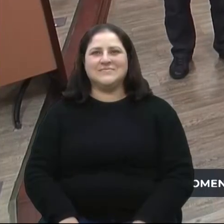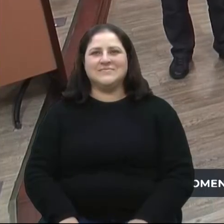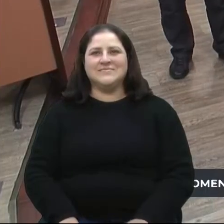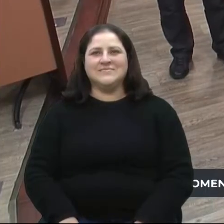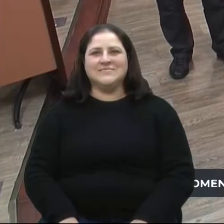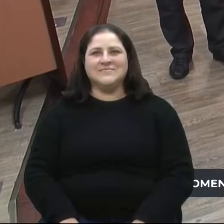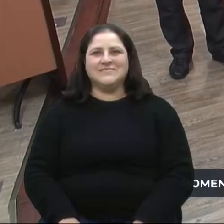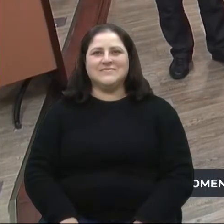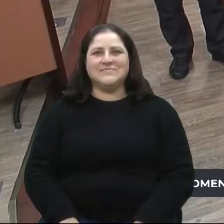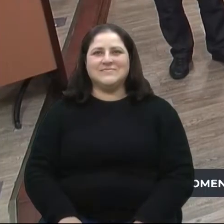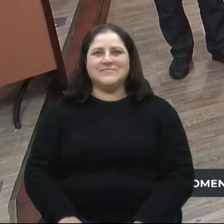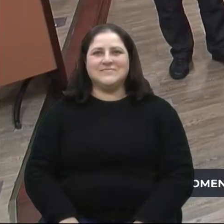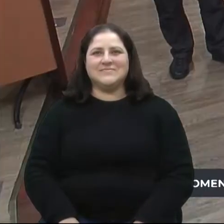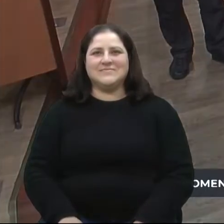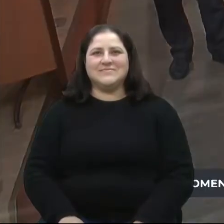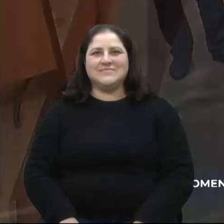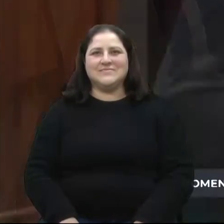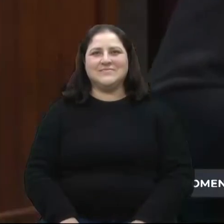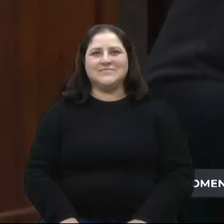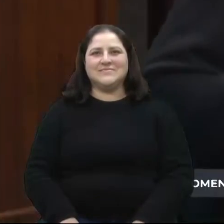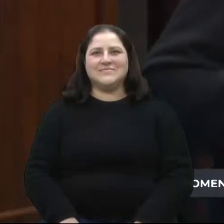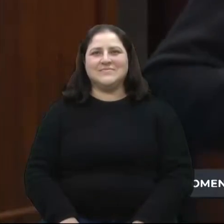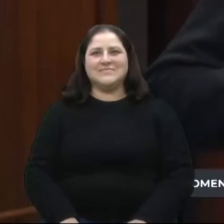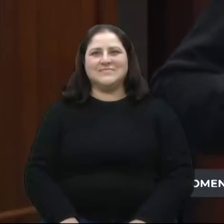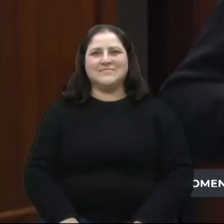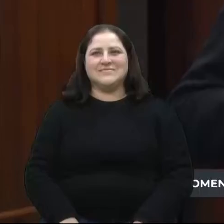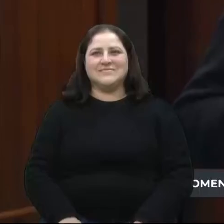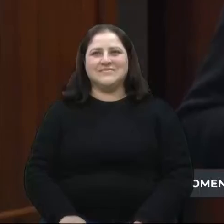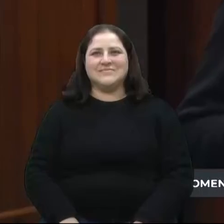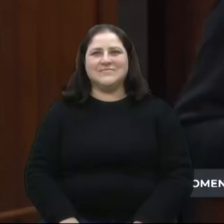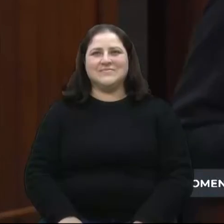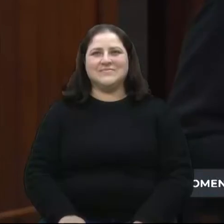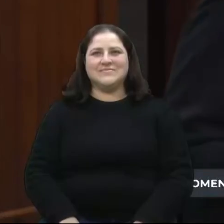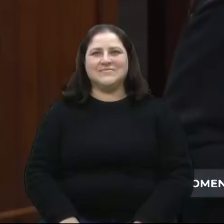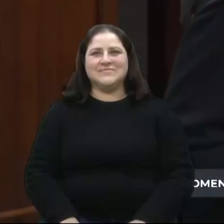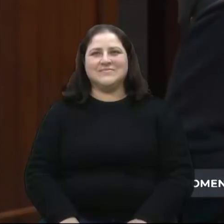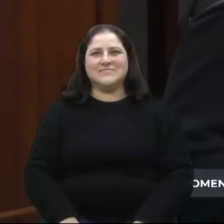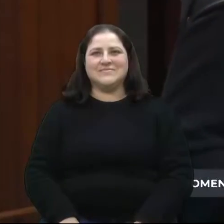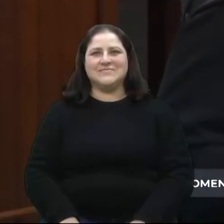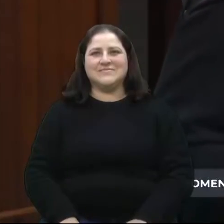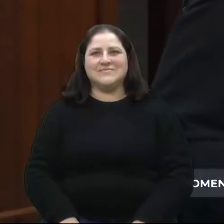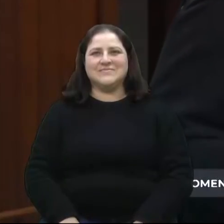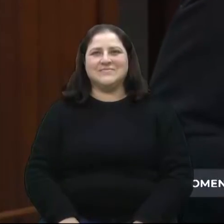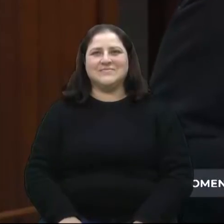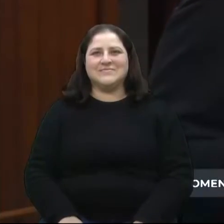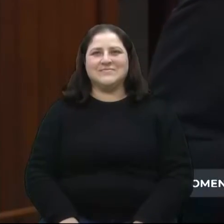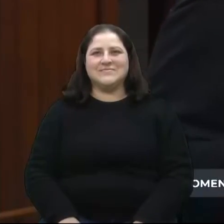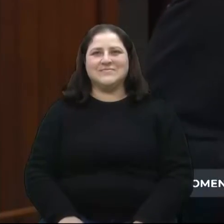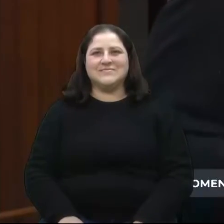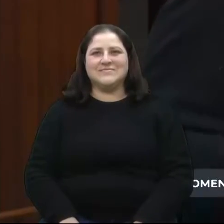poverina, mi fa piangere e sospirare, ma perché son